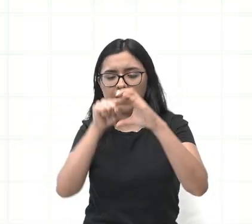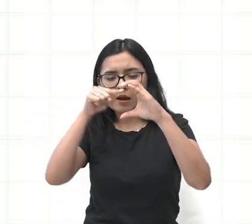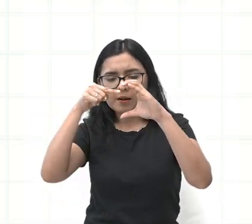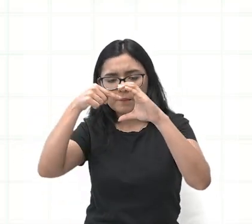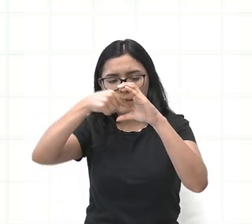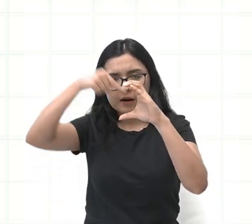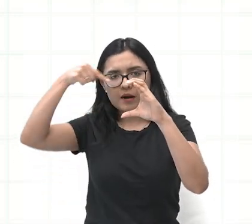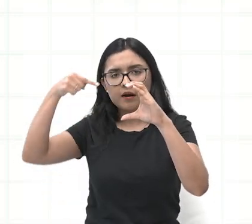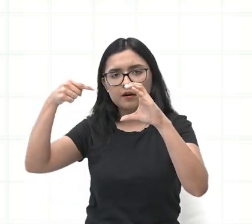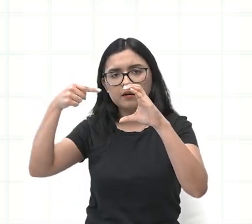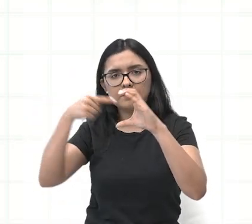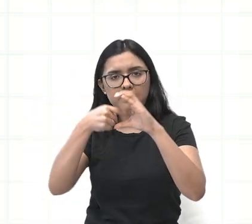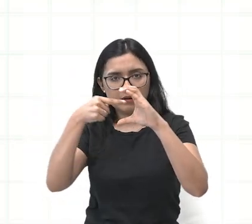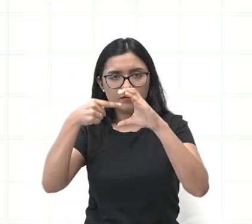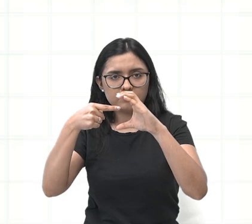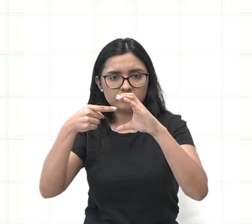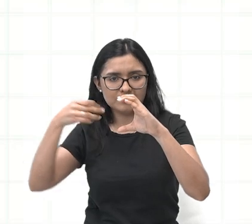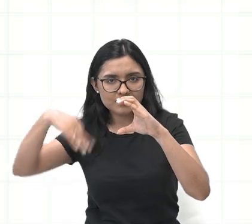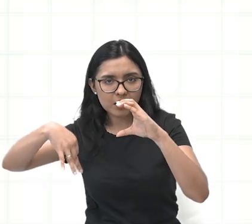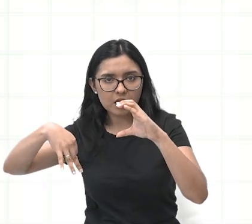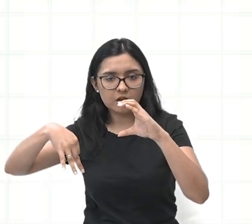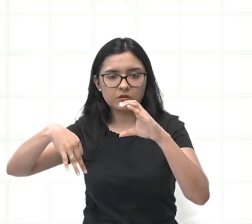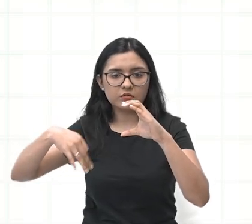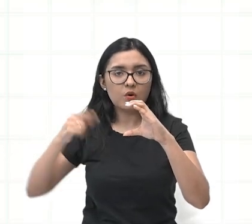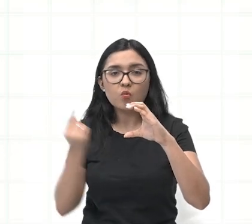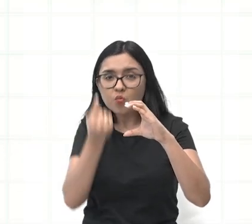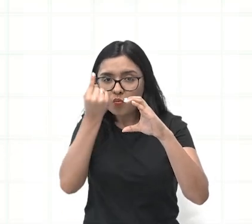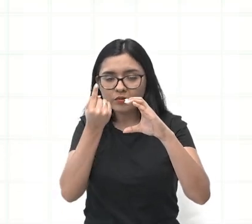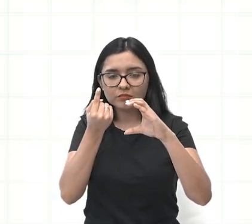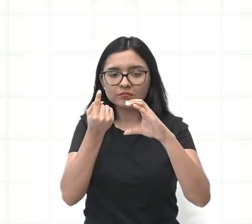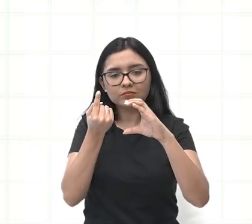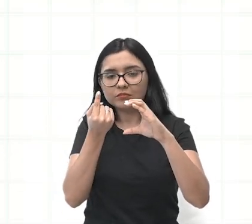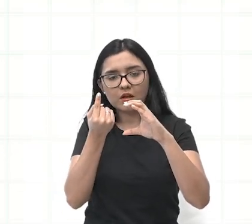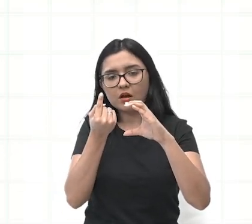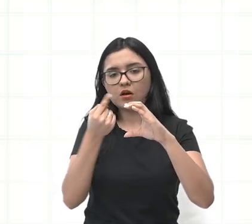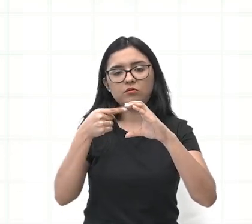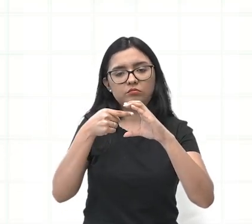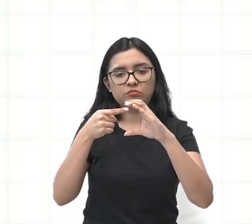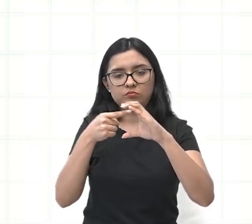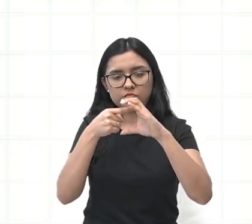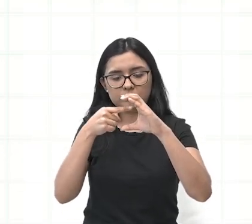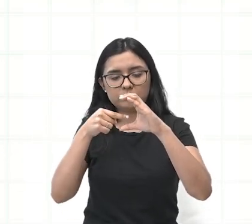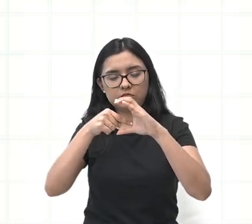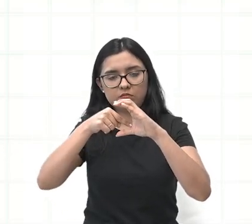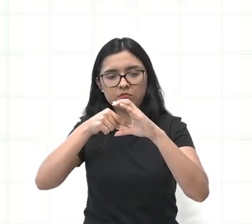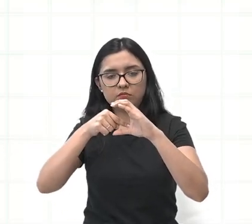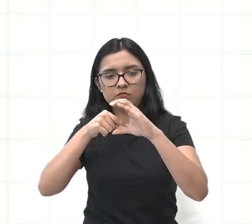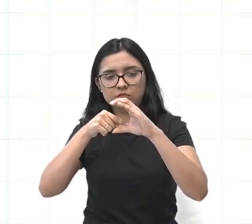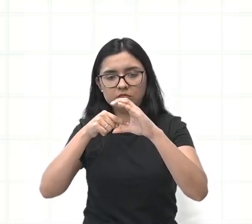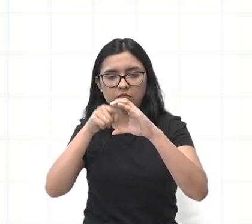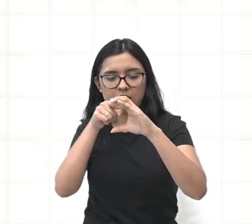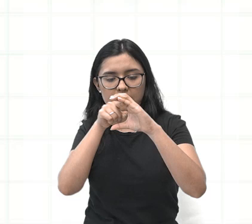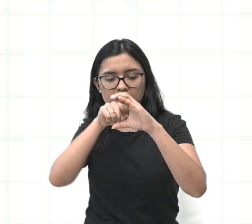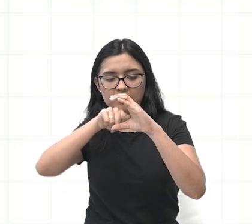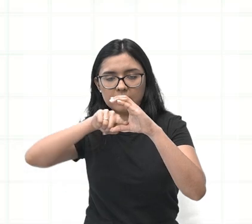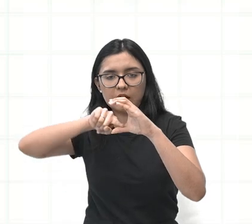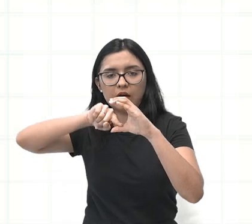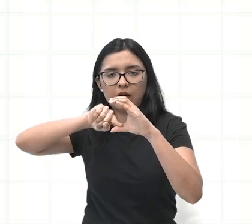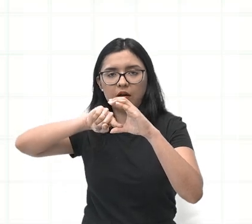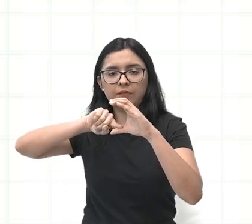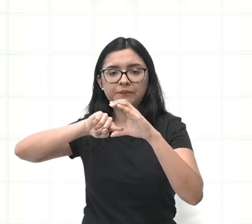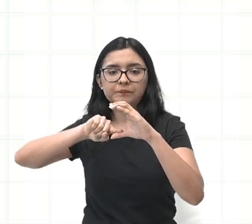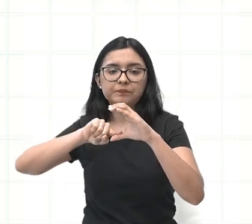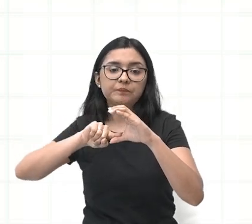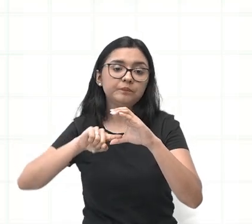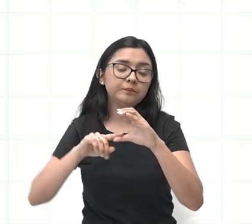vários pontos. Em vez de vir para o ponto focal, né, essa luz vai para vários pontos da retina, formando